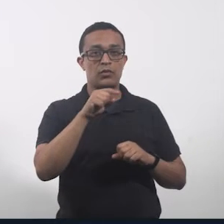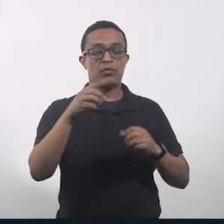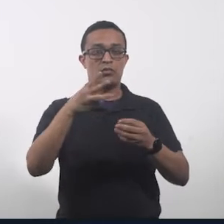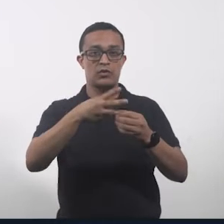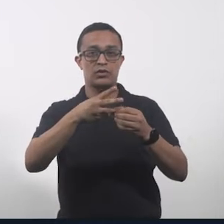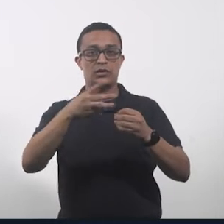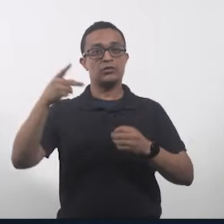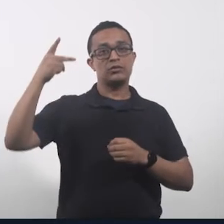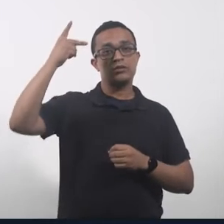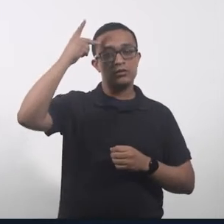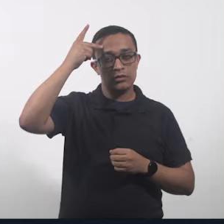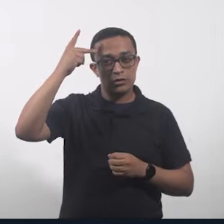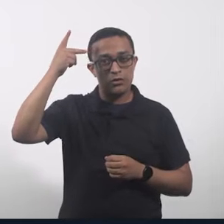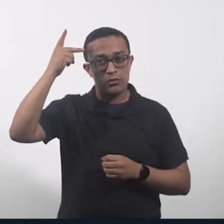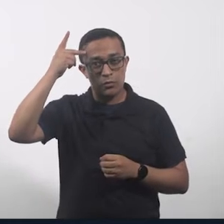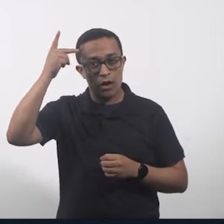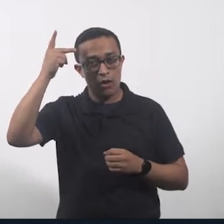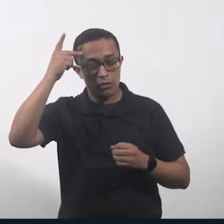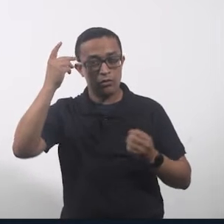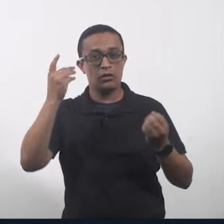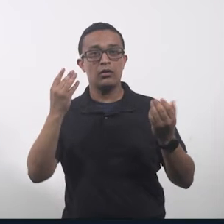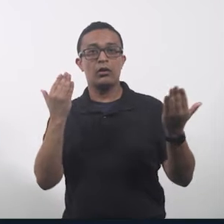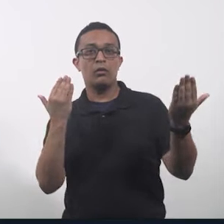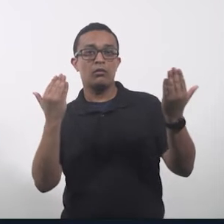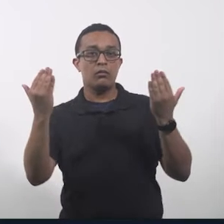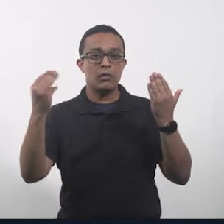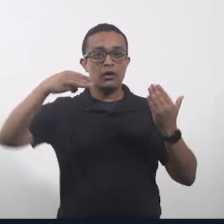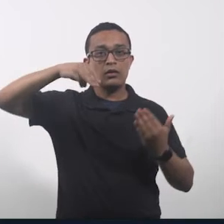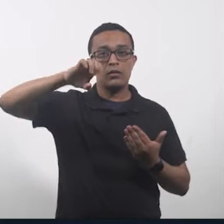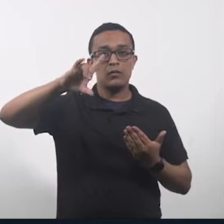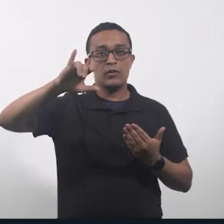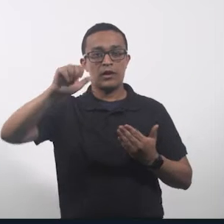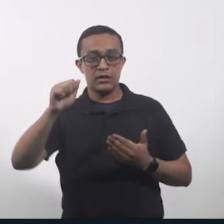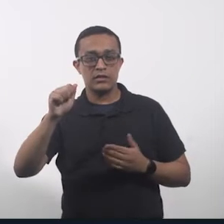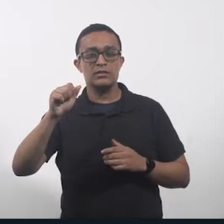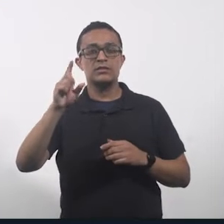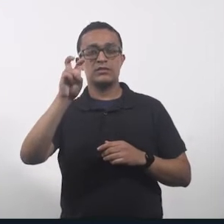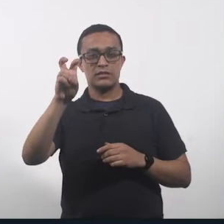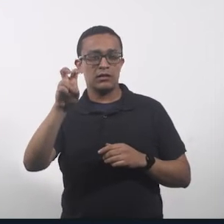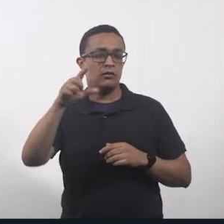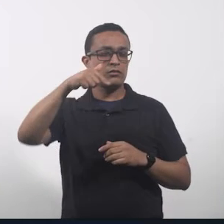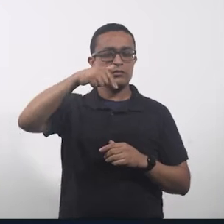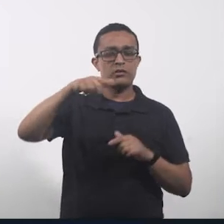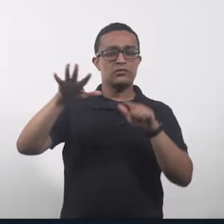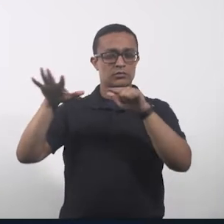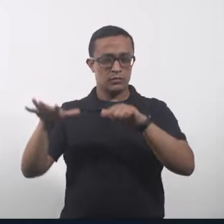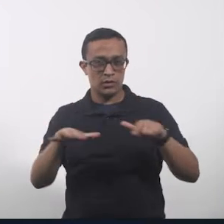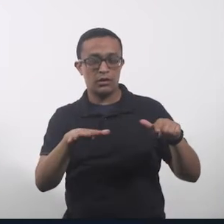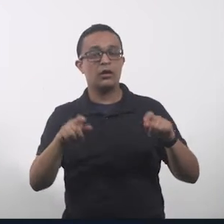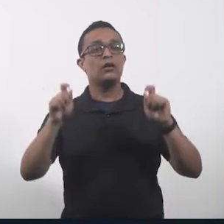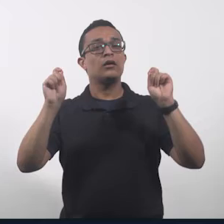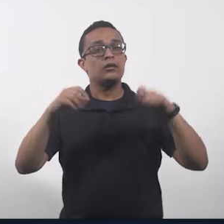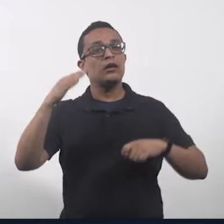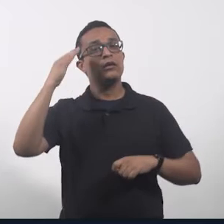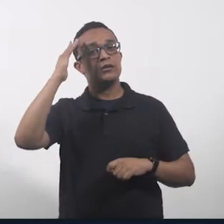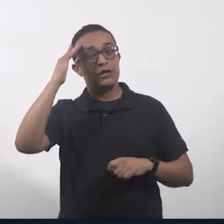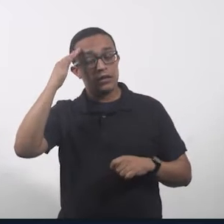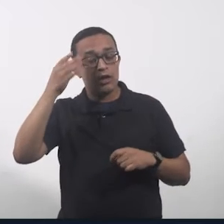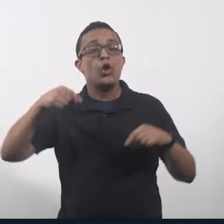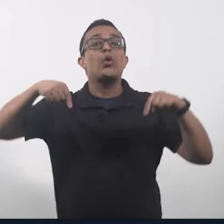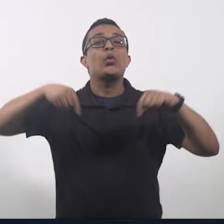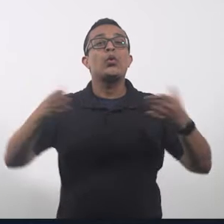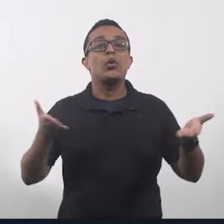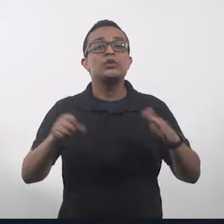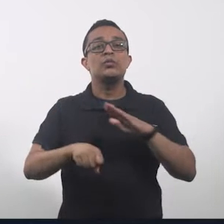município de São Paulo, comparando as médias móveis aí de 5 e 7 semanas para que a gente possa entender em que momentos que a gente